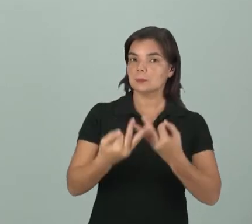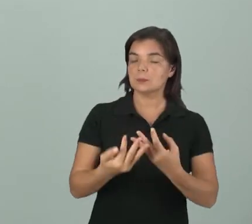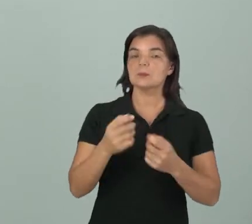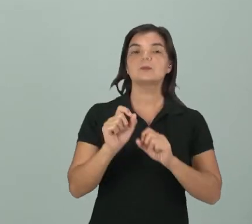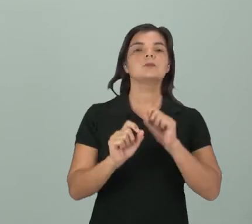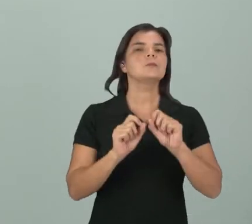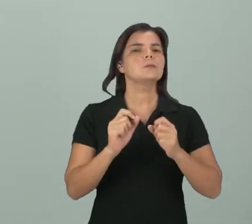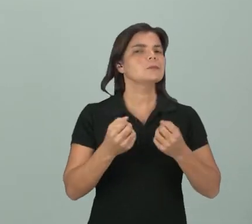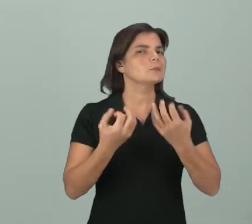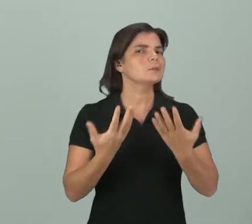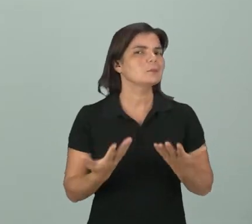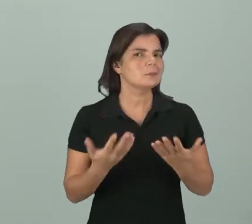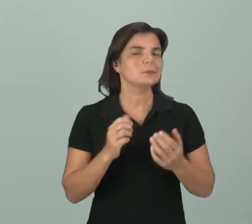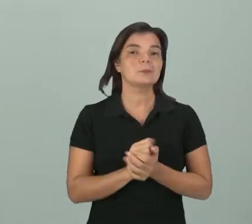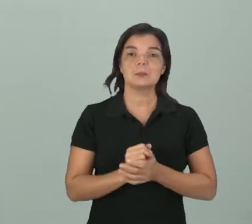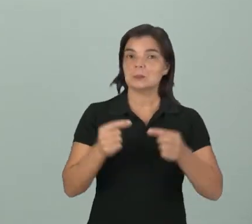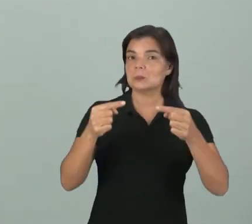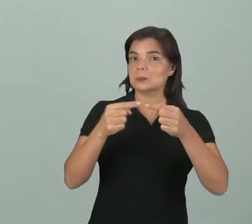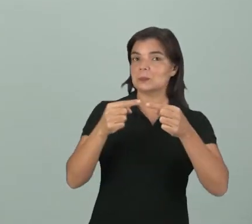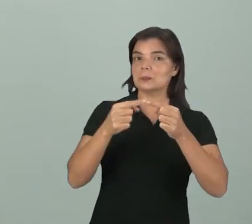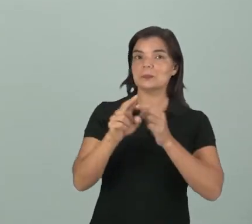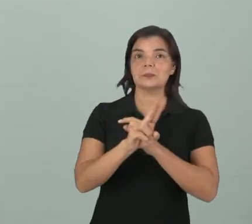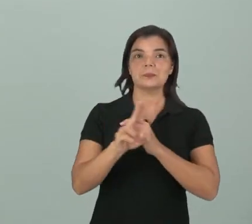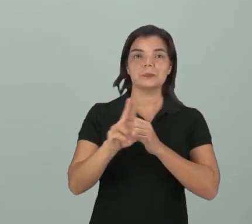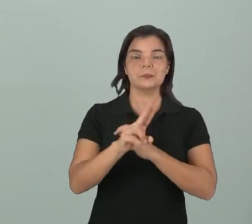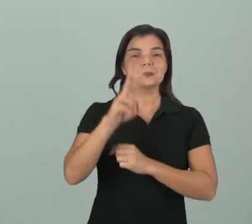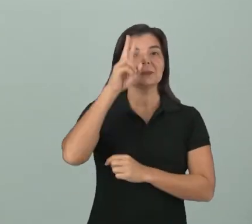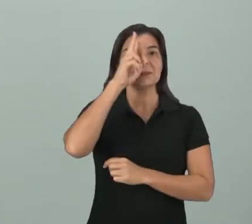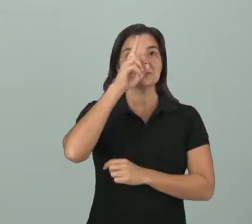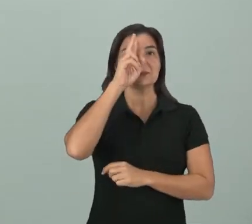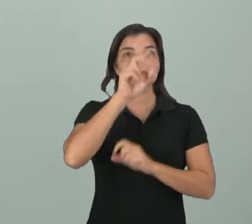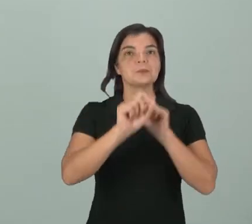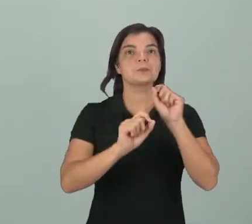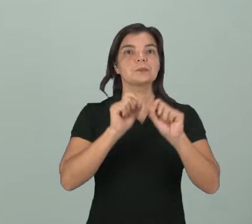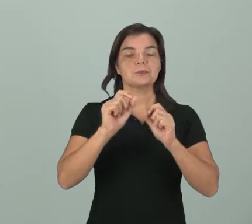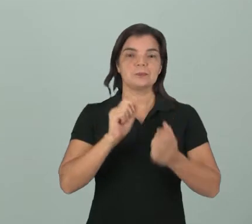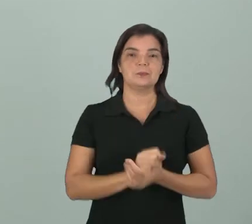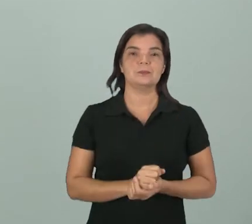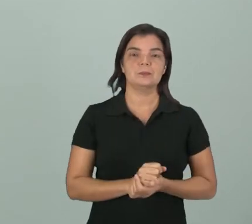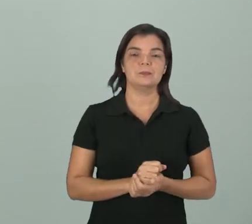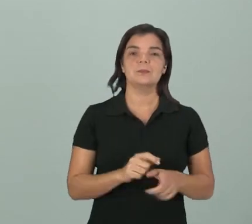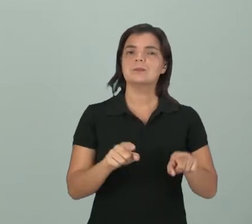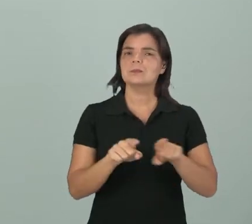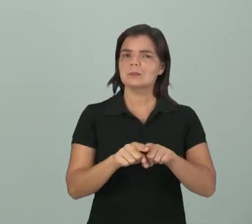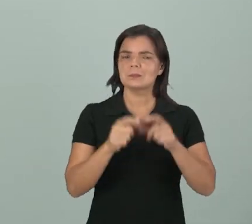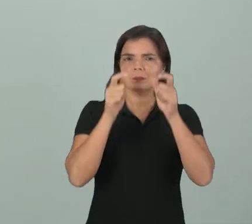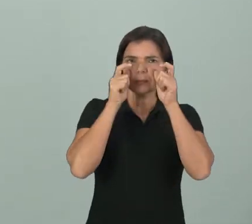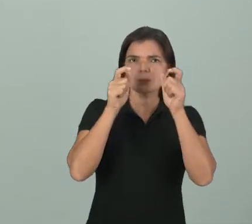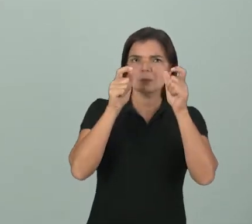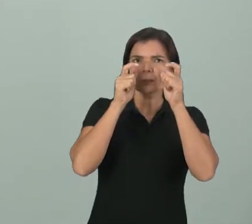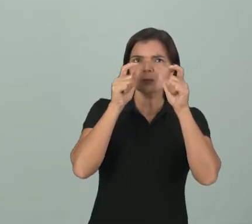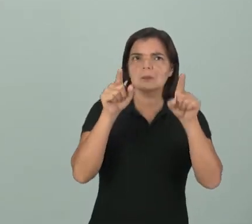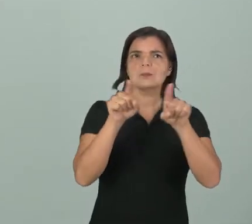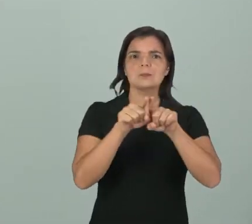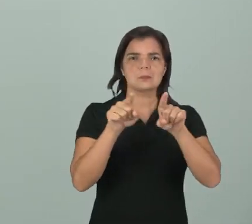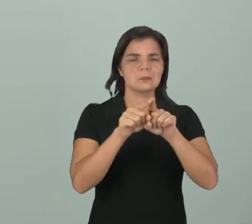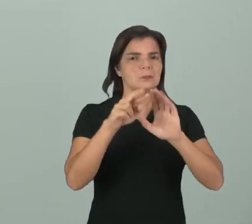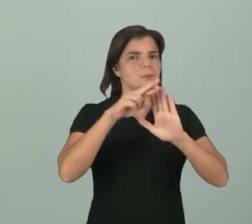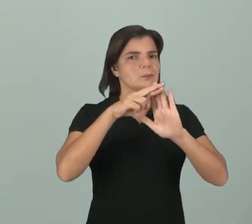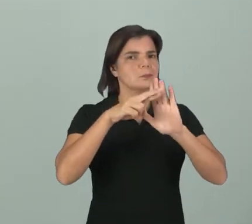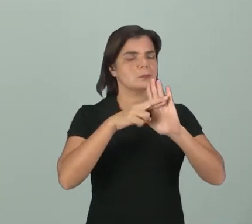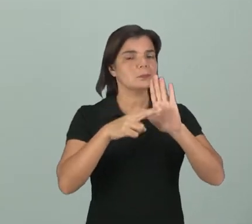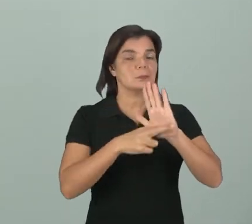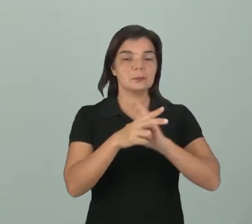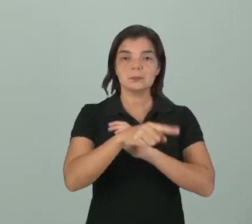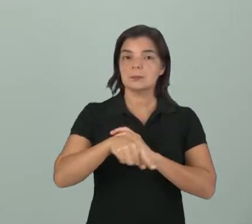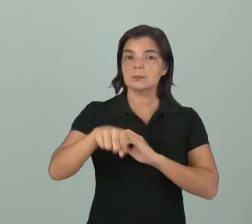para vocês de que se trata a concordância nominal. Lembrando, fiquem atentos às regras que nós vamos